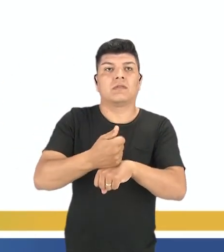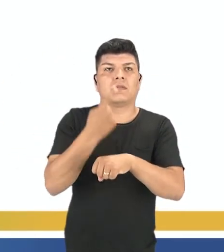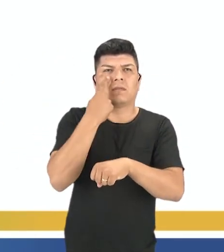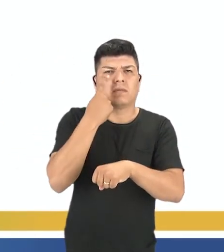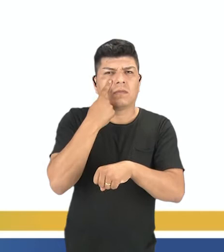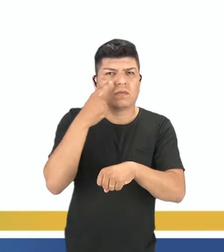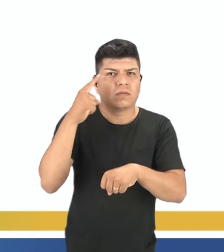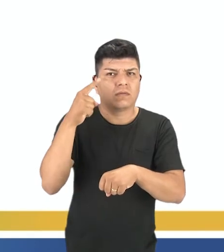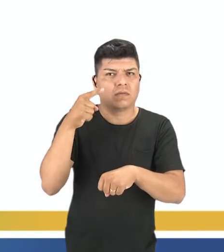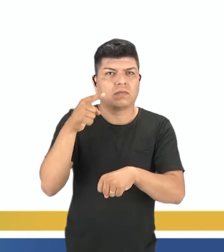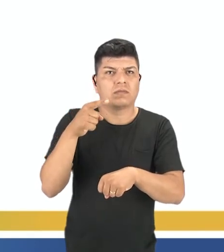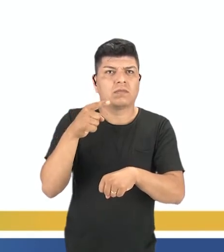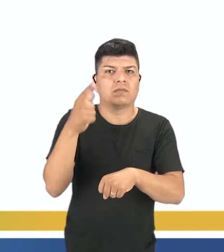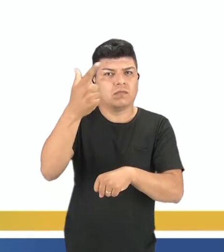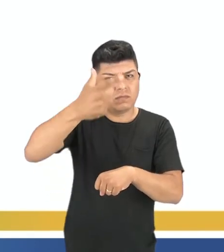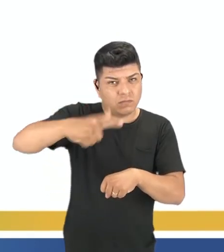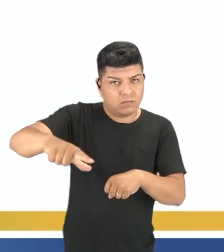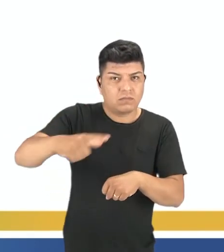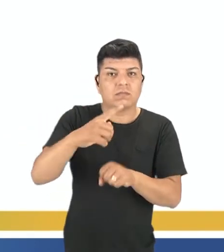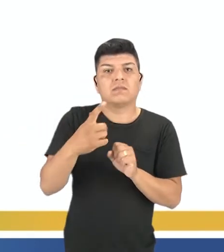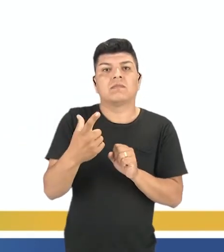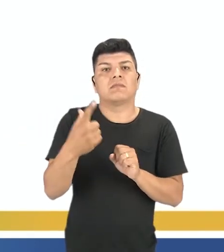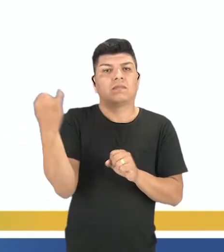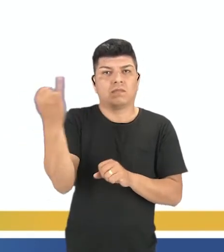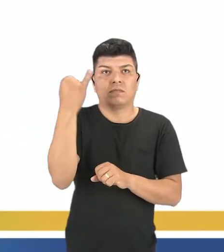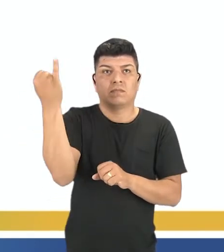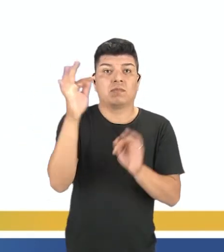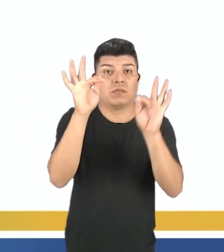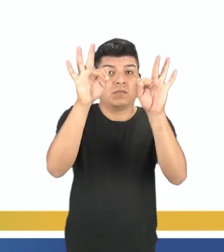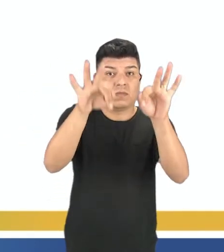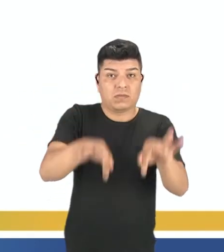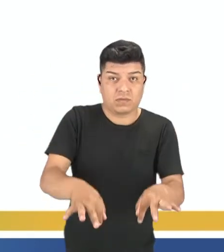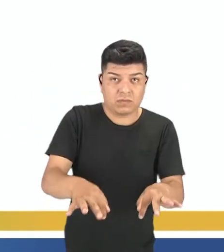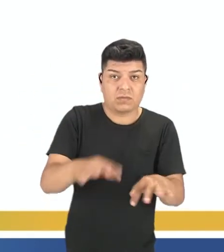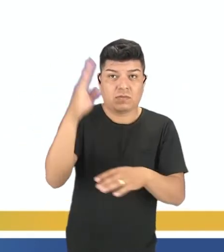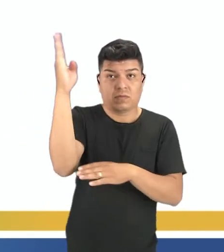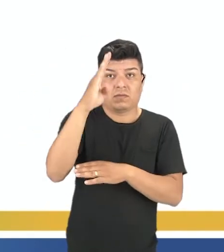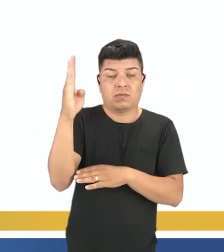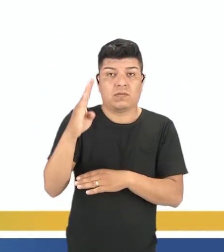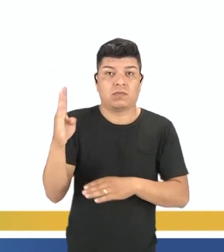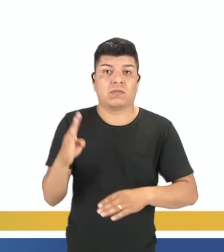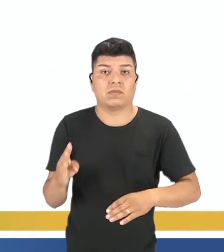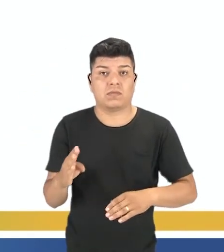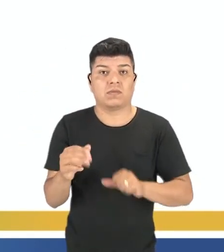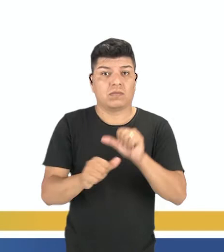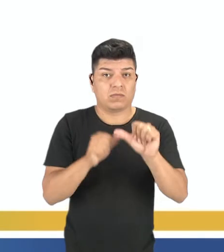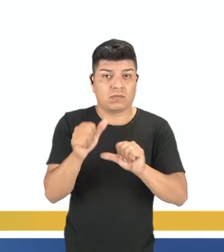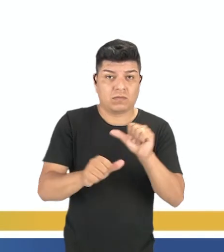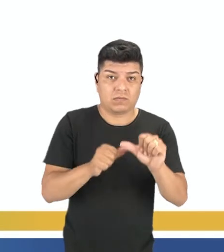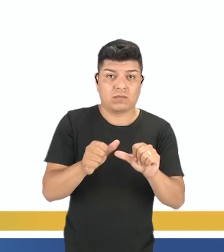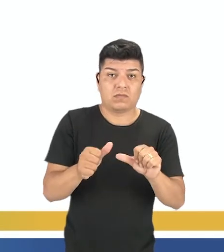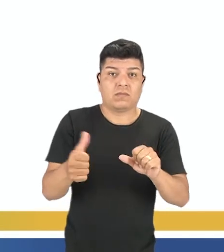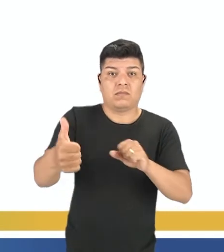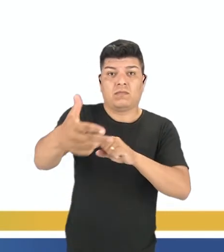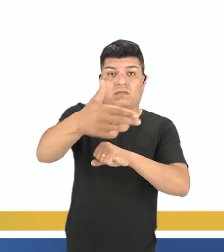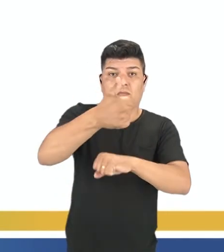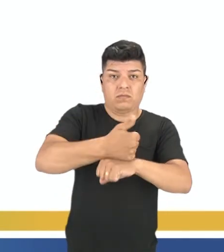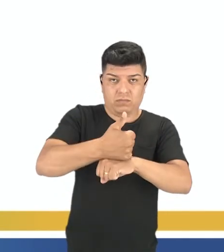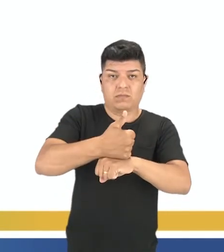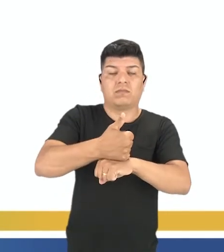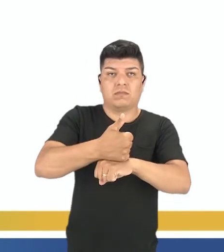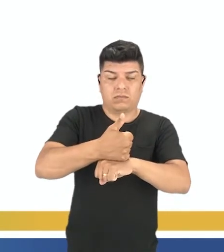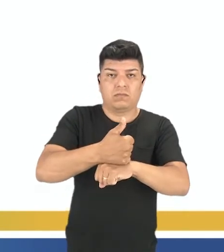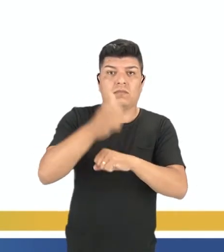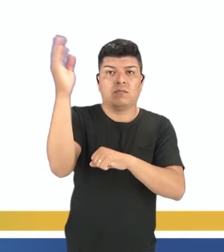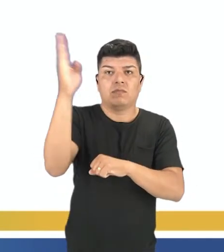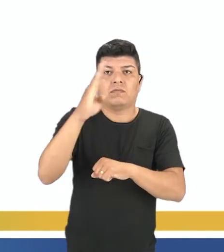bem esse ponto. Vou até repetir porque ele é importante. Fim da inversão brasileira e retorno a uma situação de colônia. Queridos, o Brasil